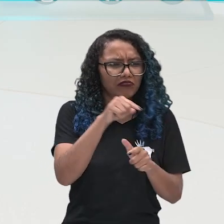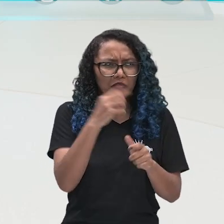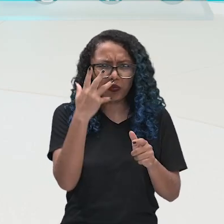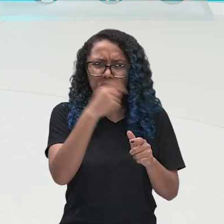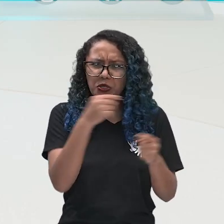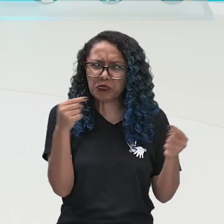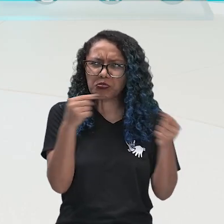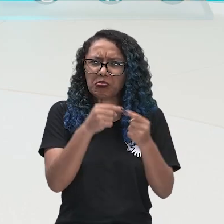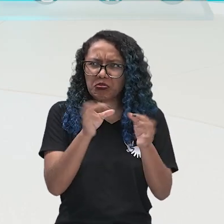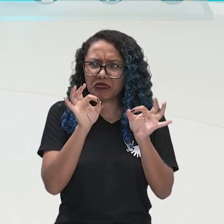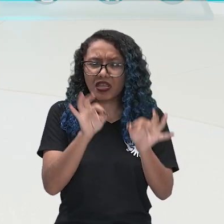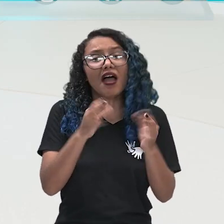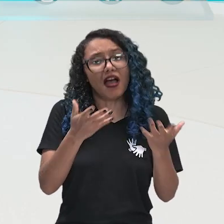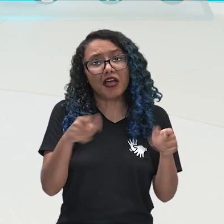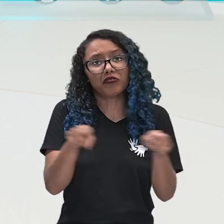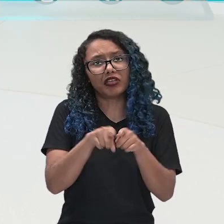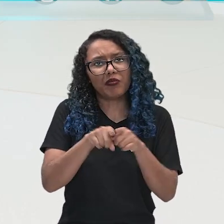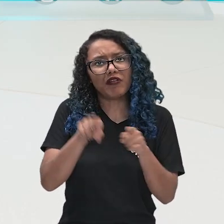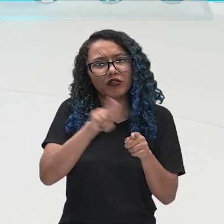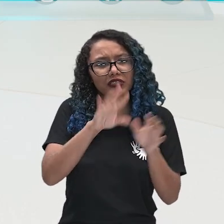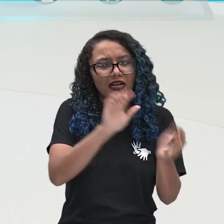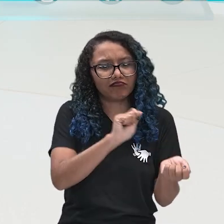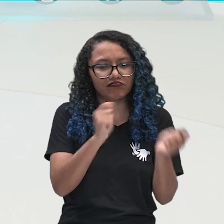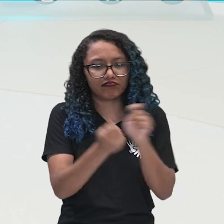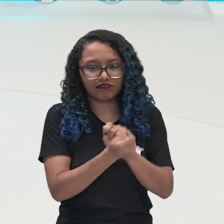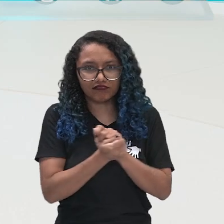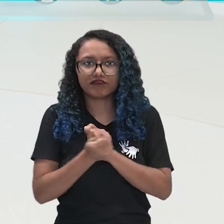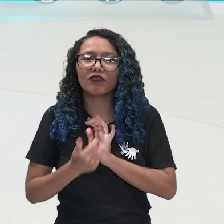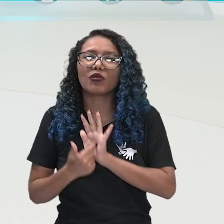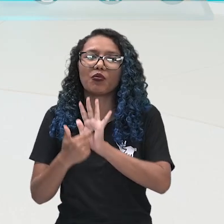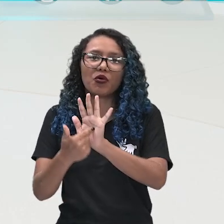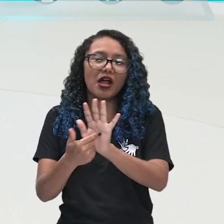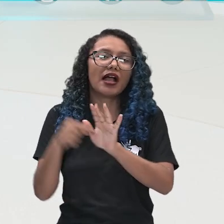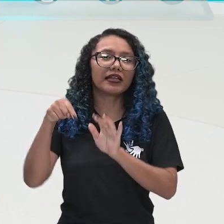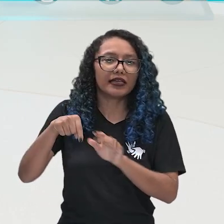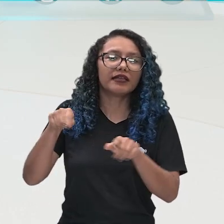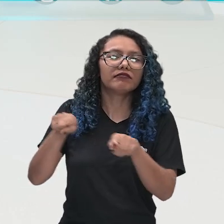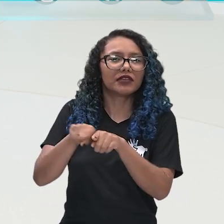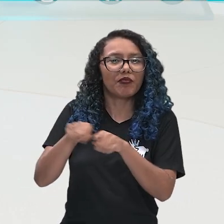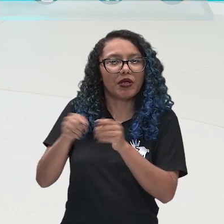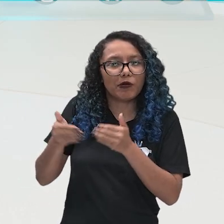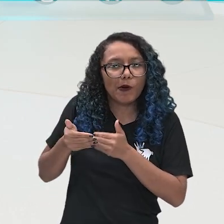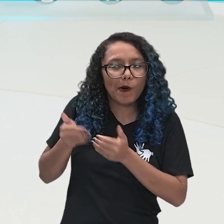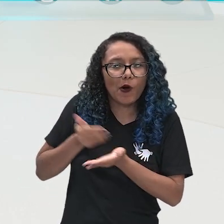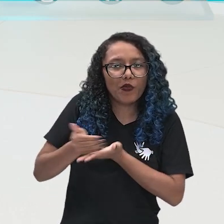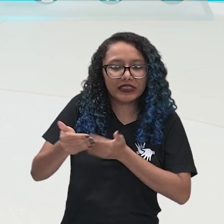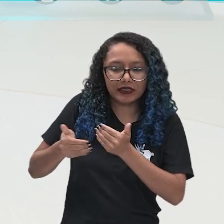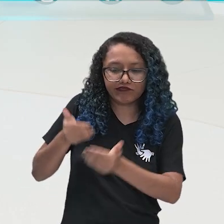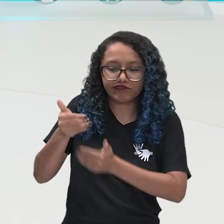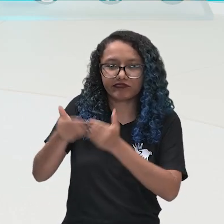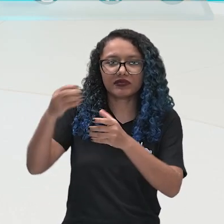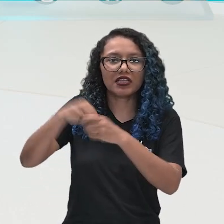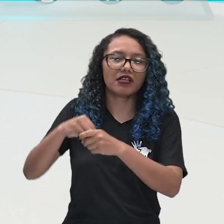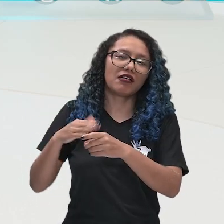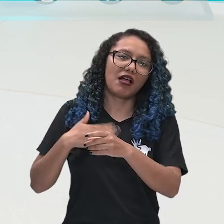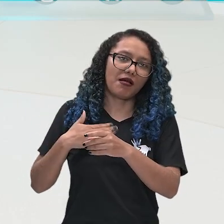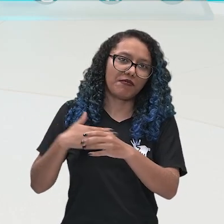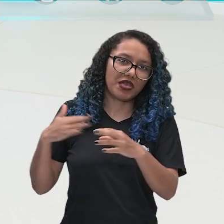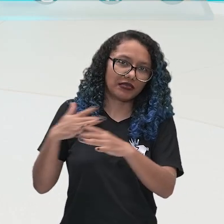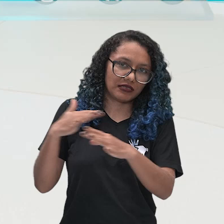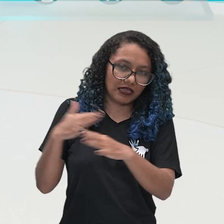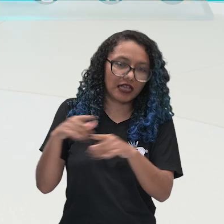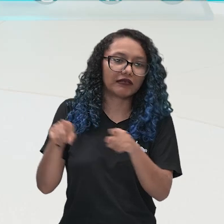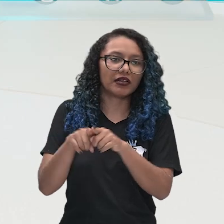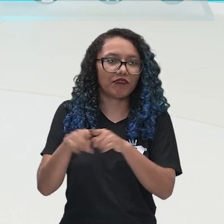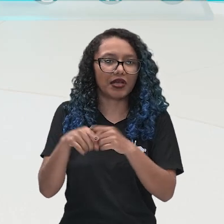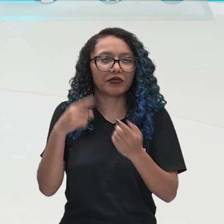arte muralista para minha cidade e vou ver o que vai acontecer. E aqui nós temos um exemplo justamente desse